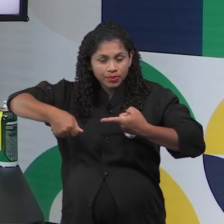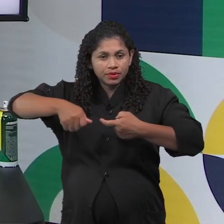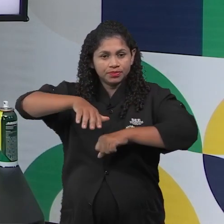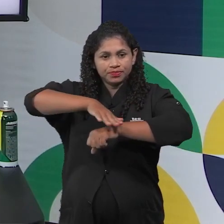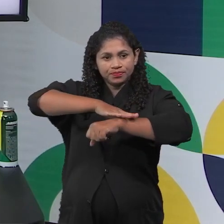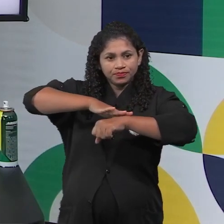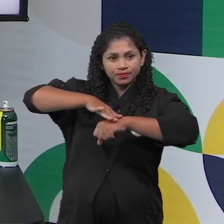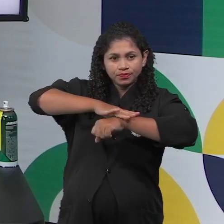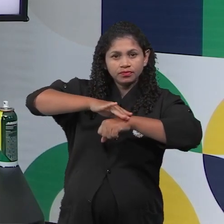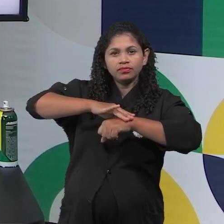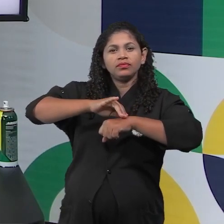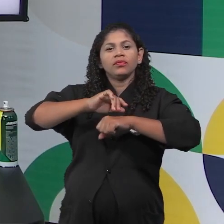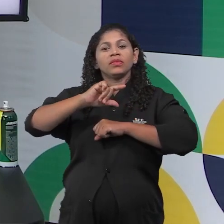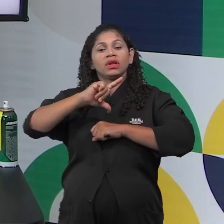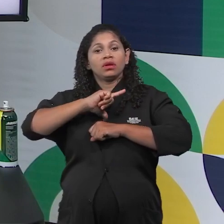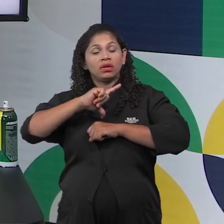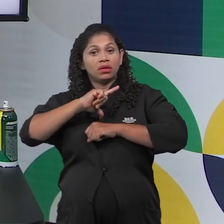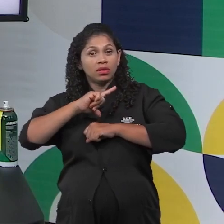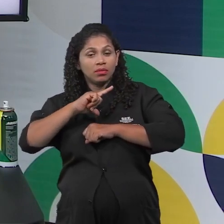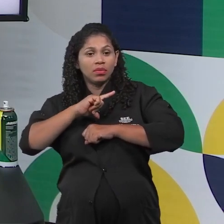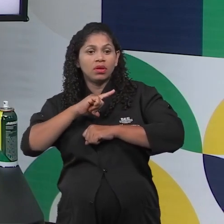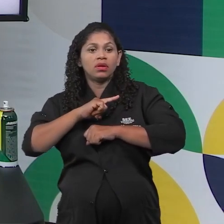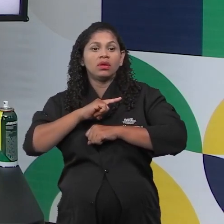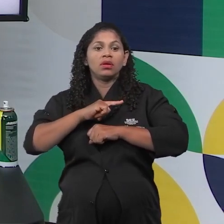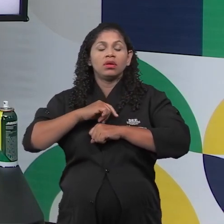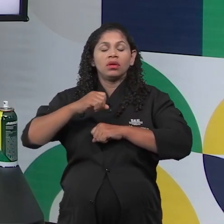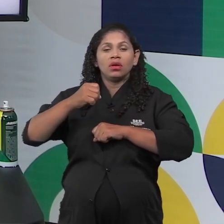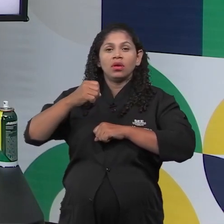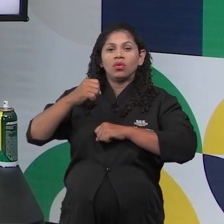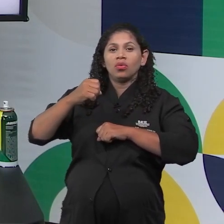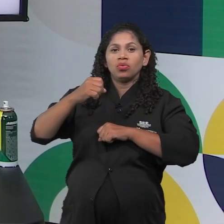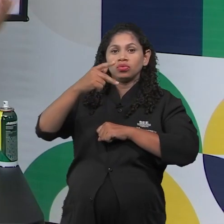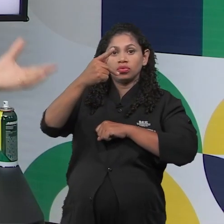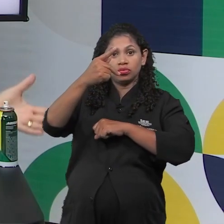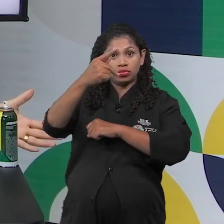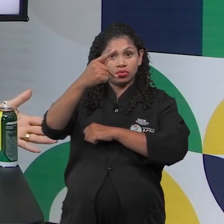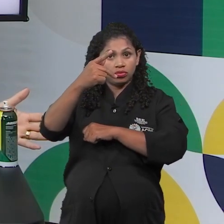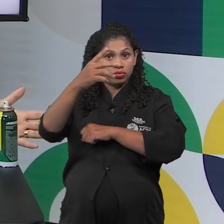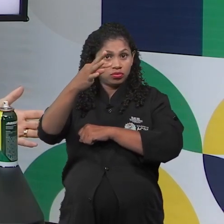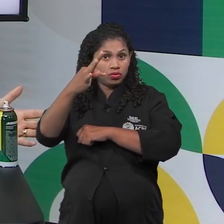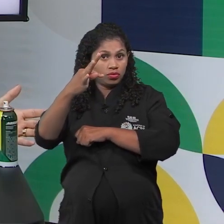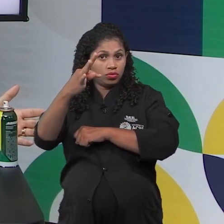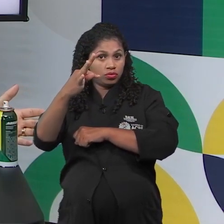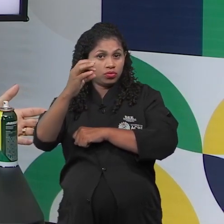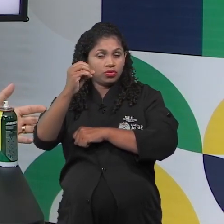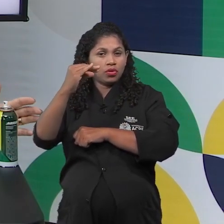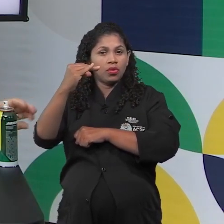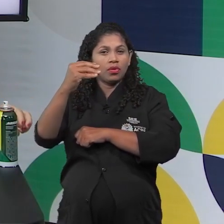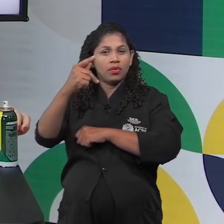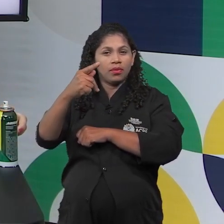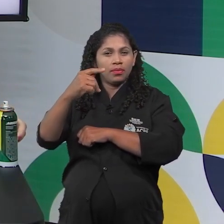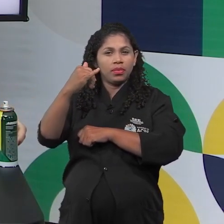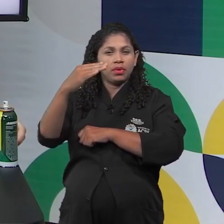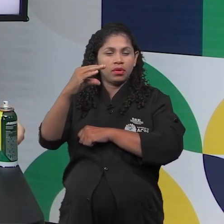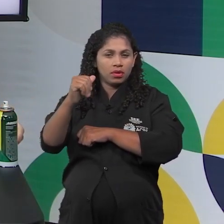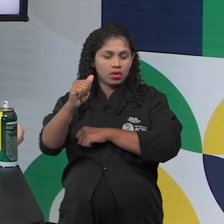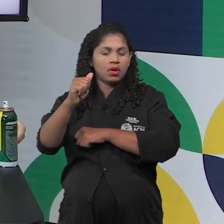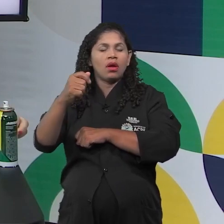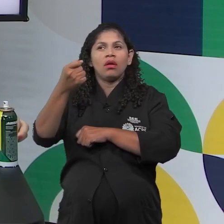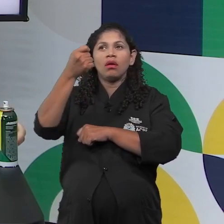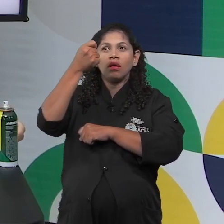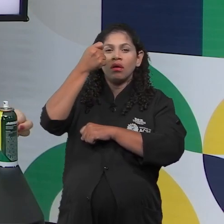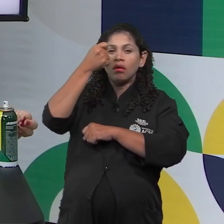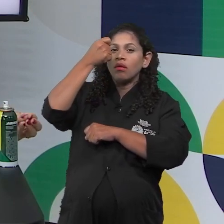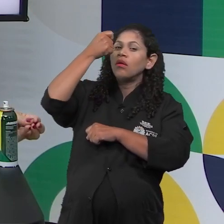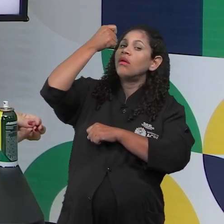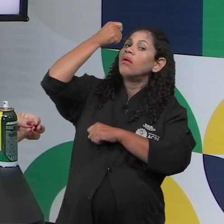que pode ser aplicado aqui nos olhos. E o colírio, gente, ele tem vários tipos de ações, né? Então, a gente tem colírios, por